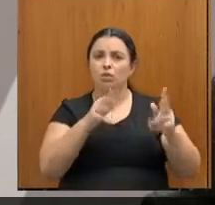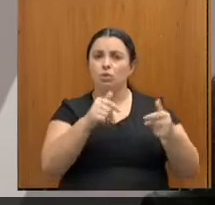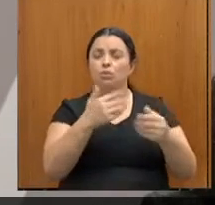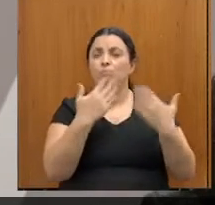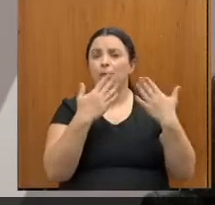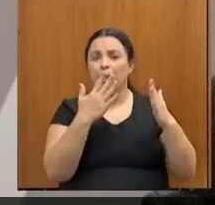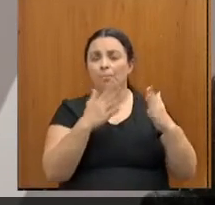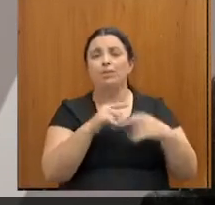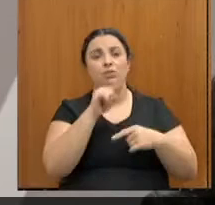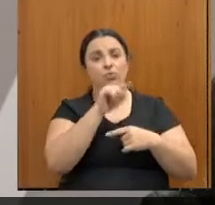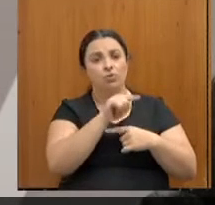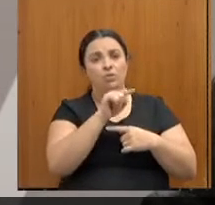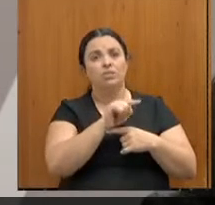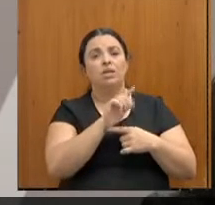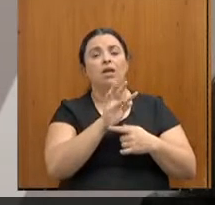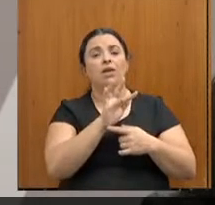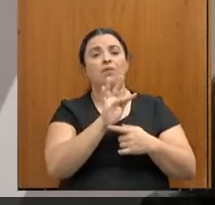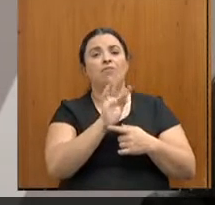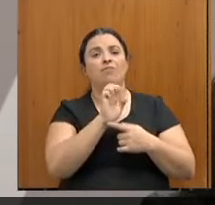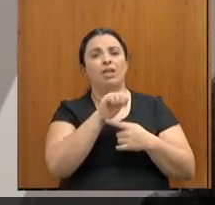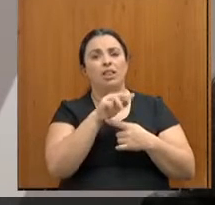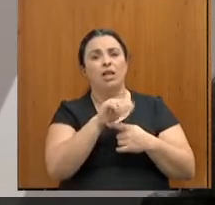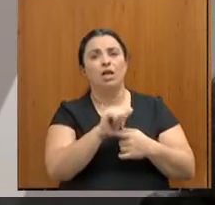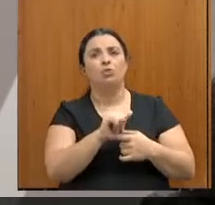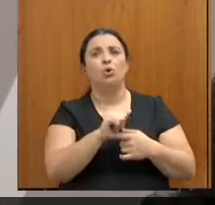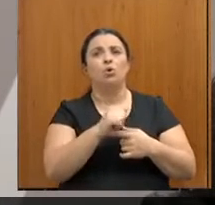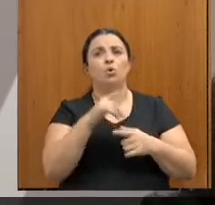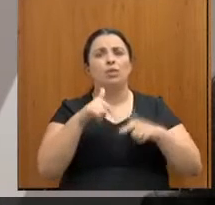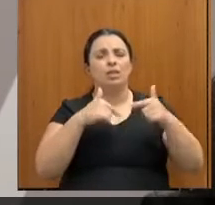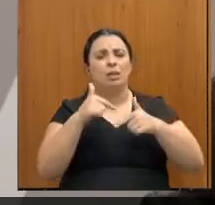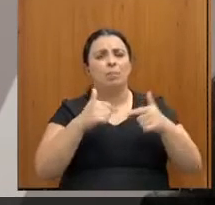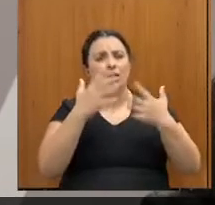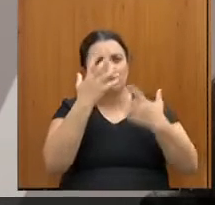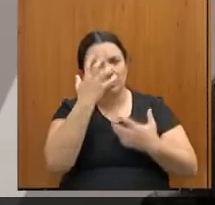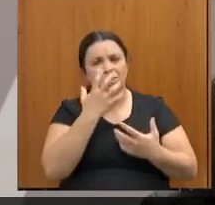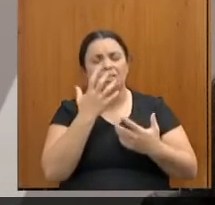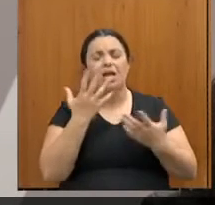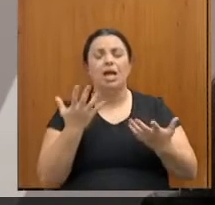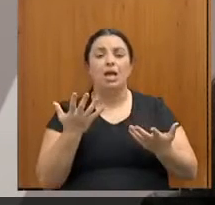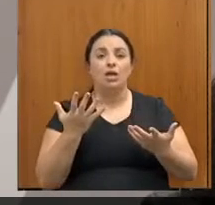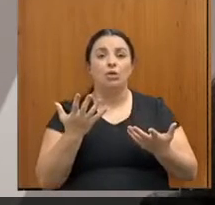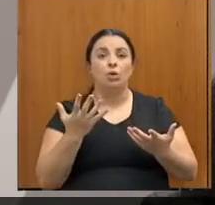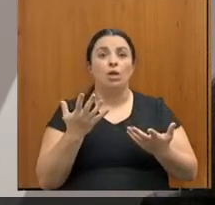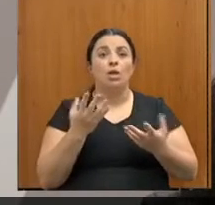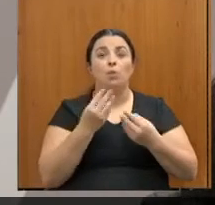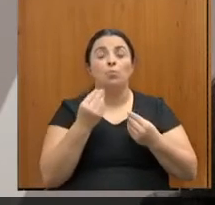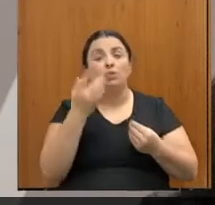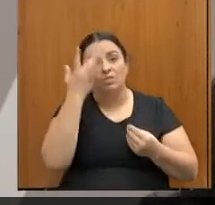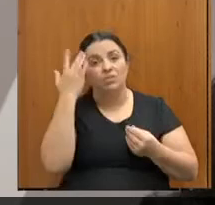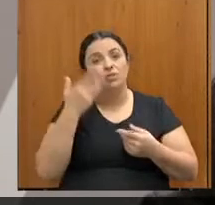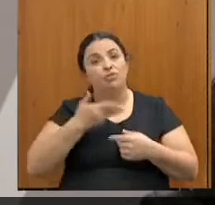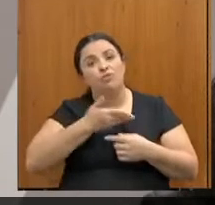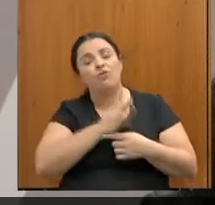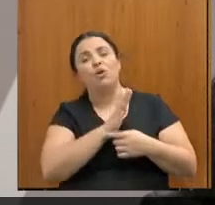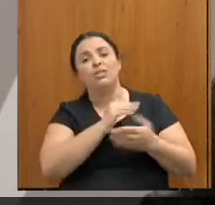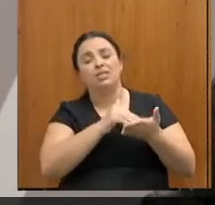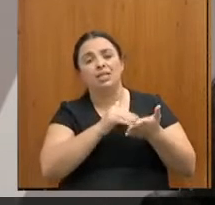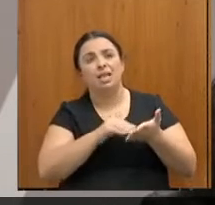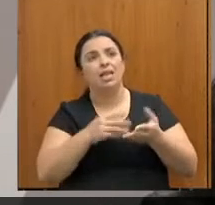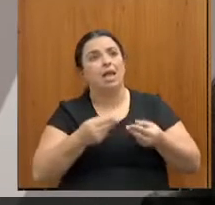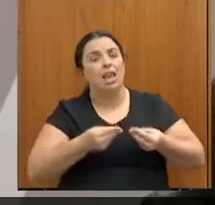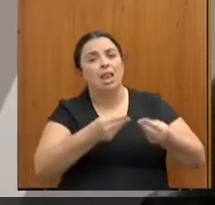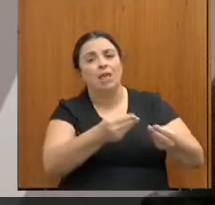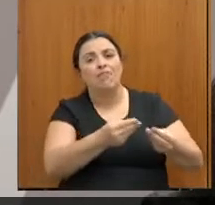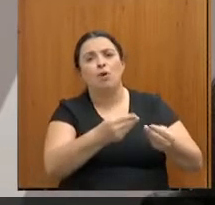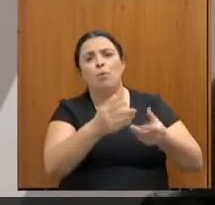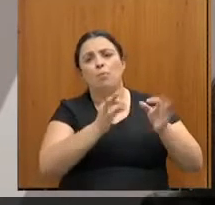trabalho que você vem desenvolvendo seria dado a gente que vem acompanhando e muitas vezes a gente foi até a secretaria levar o município levar um